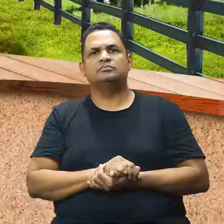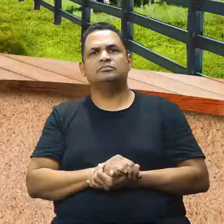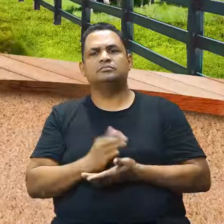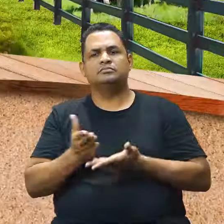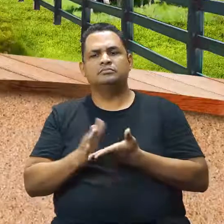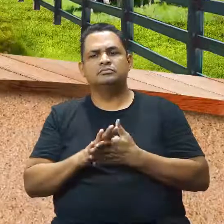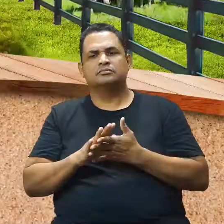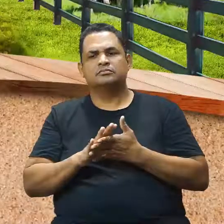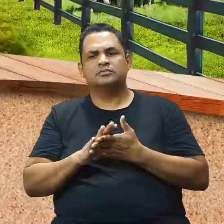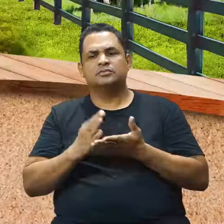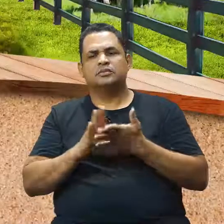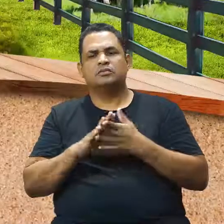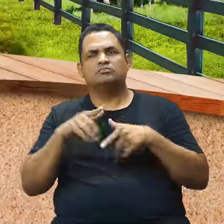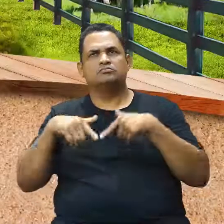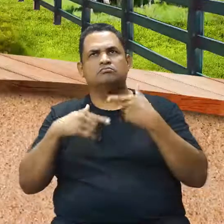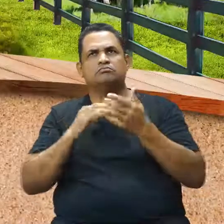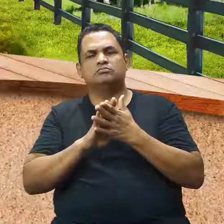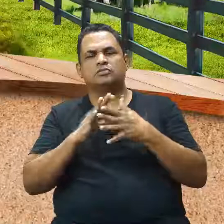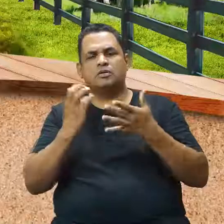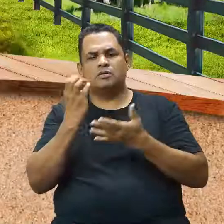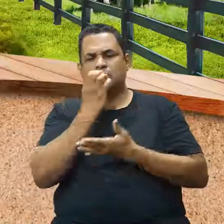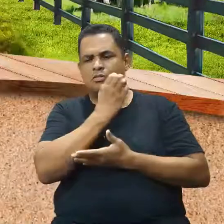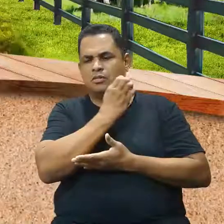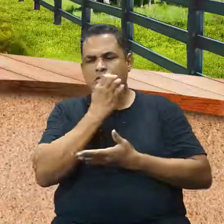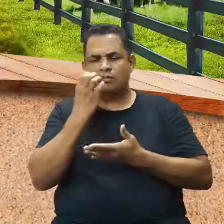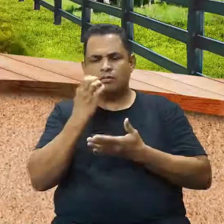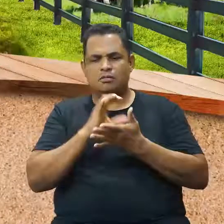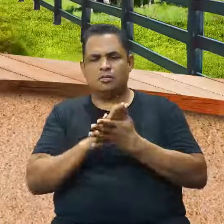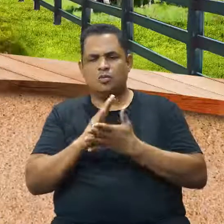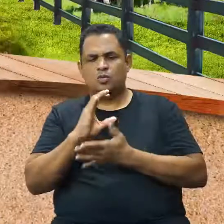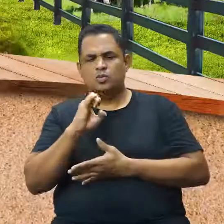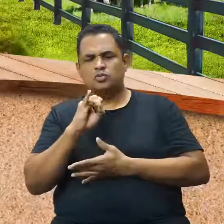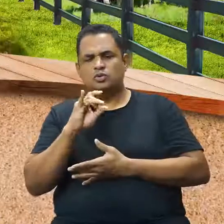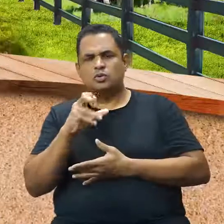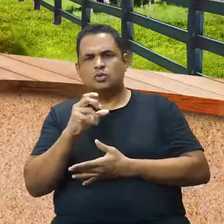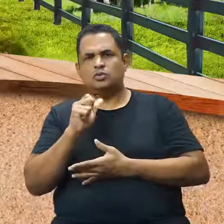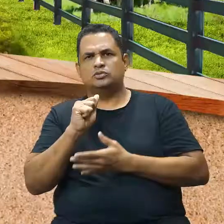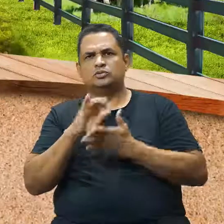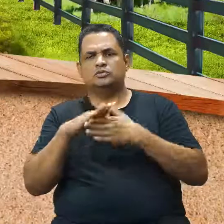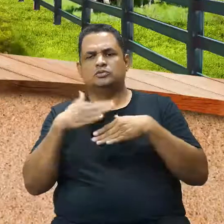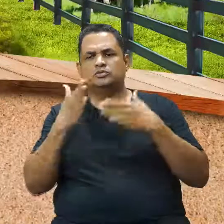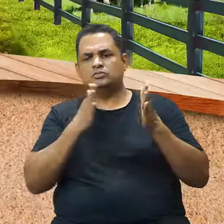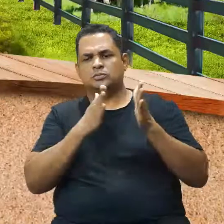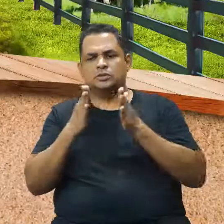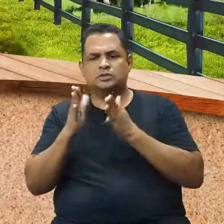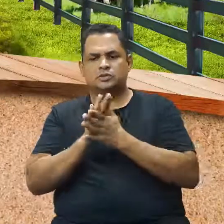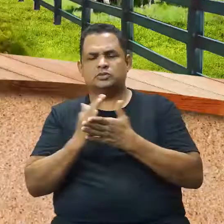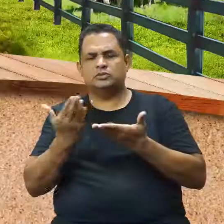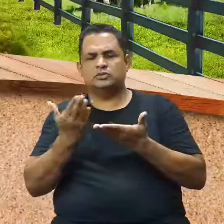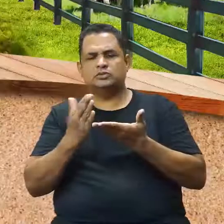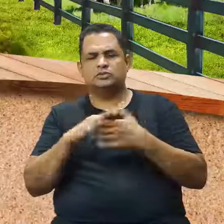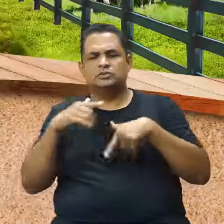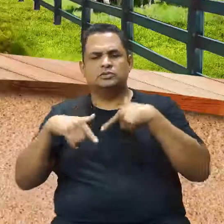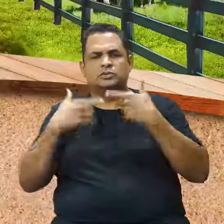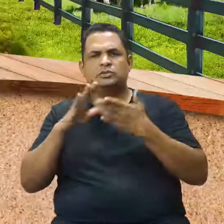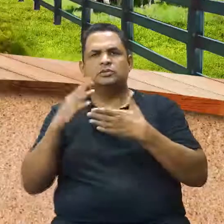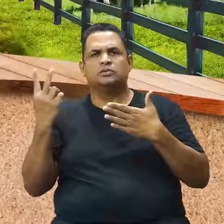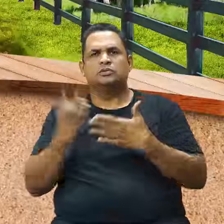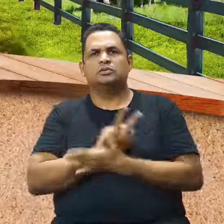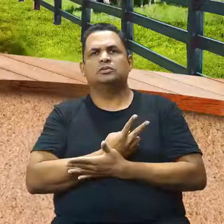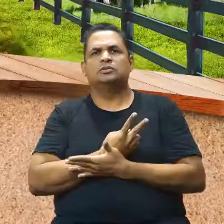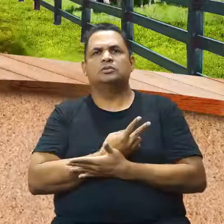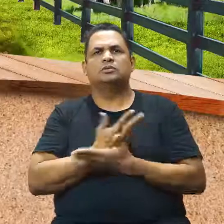produzindo soja, milho, em uma determinada época de produção, ocorre